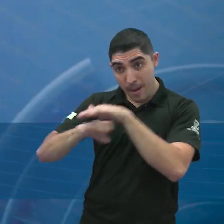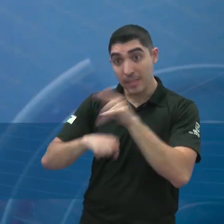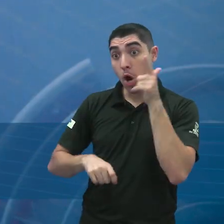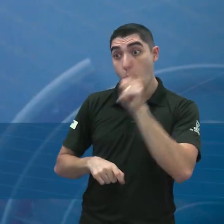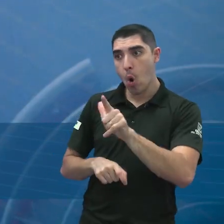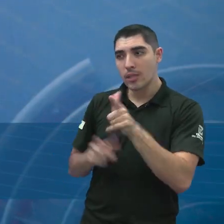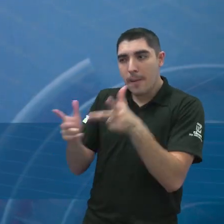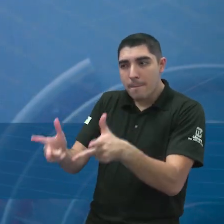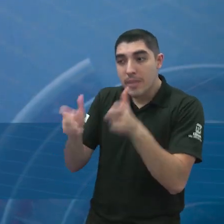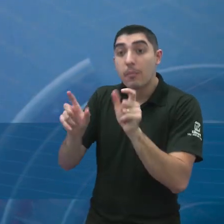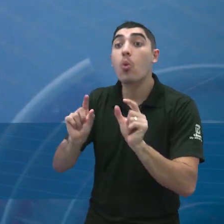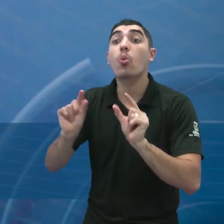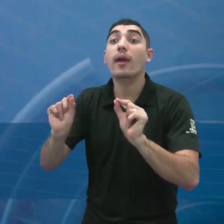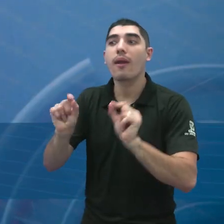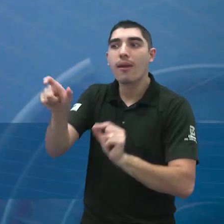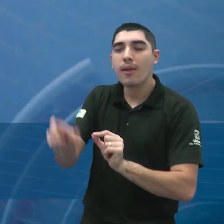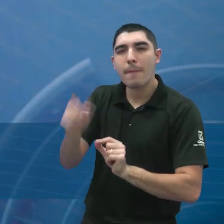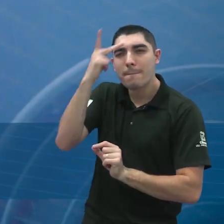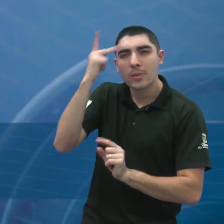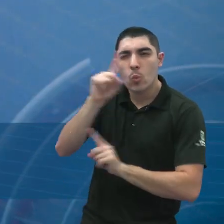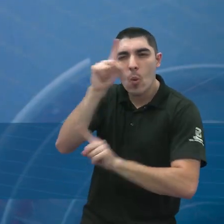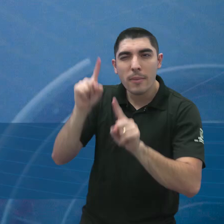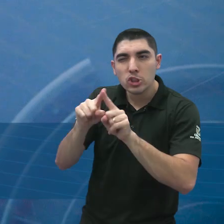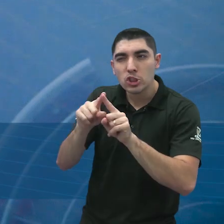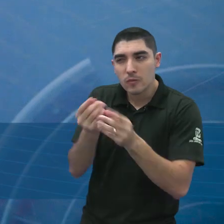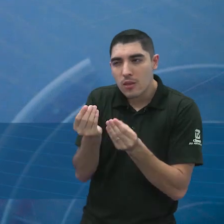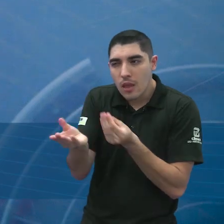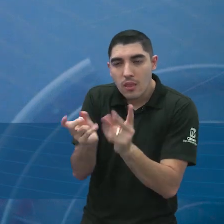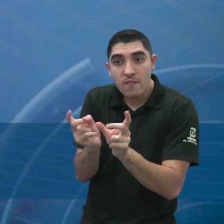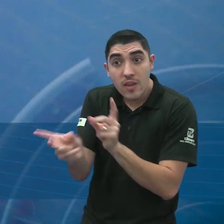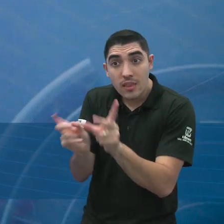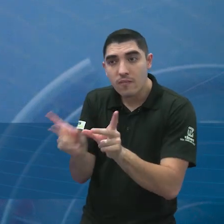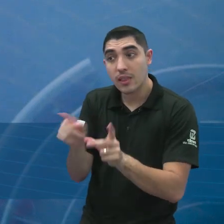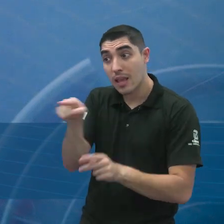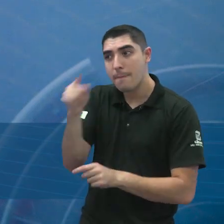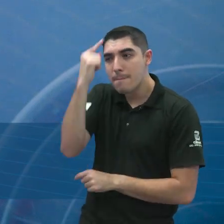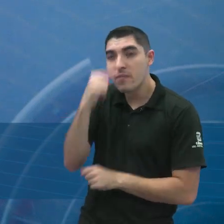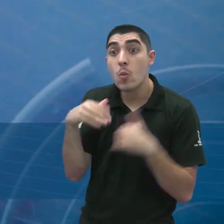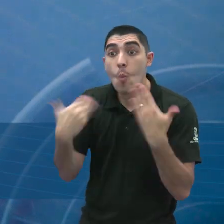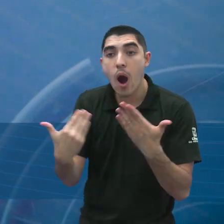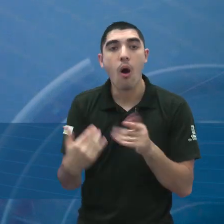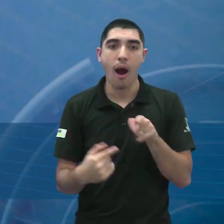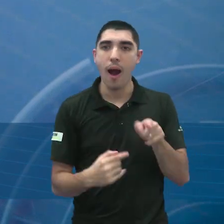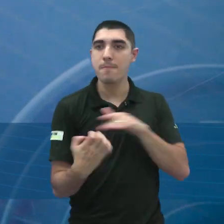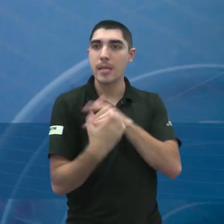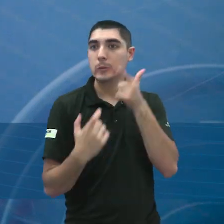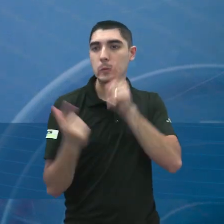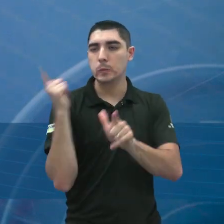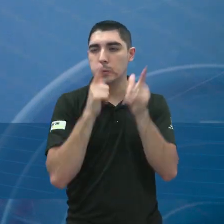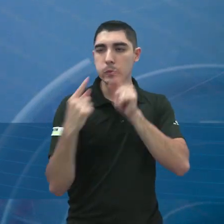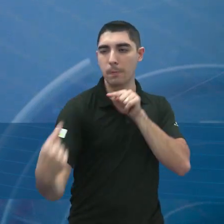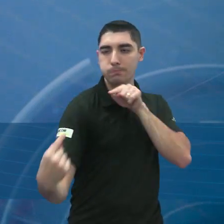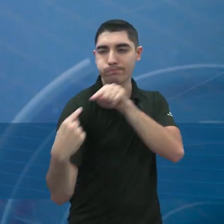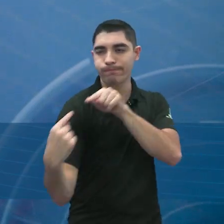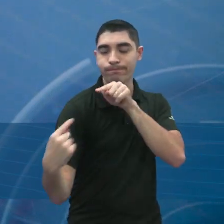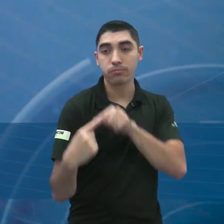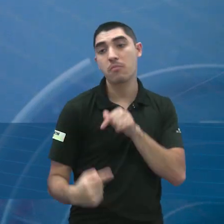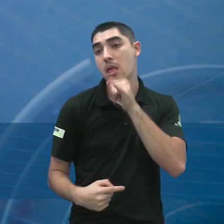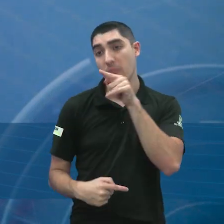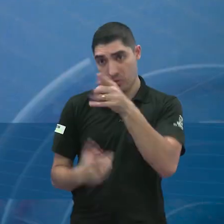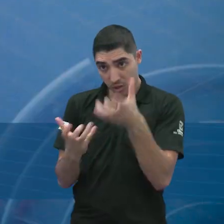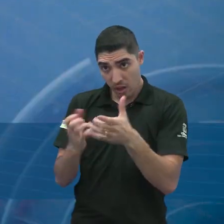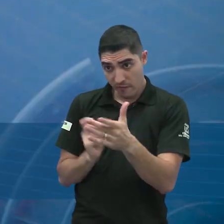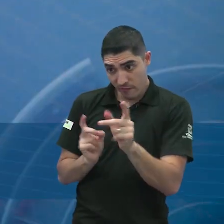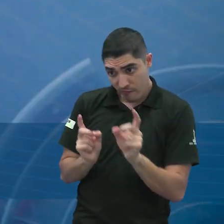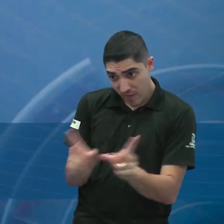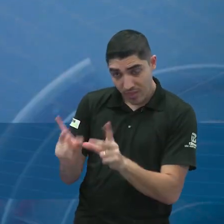conseguem focar no seu público ideal, ele consegue realmente ter sucesso dentro da sua estratégia digital. Então, se você hoje quer